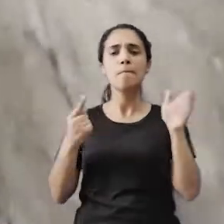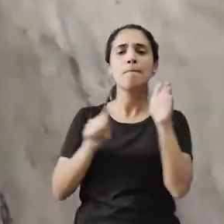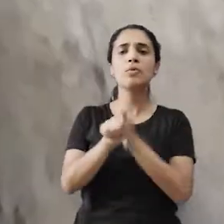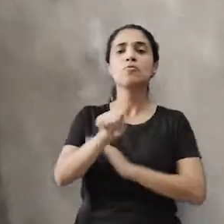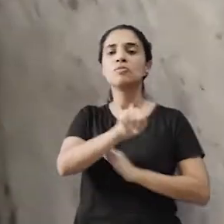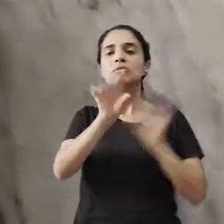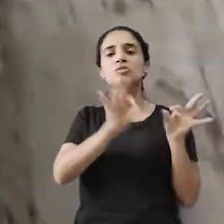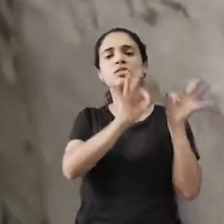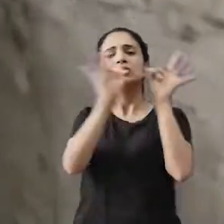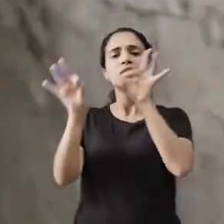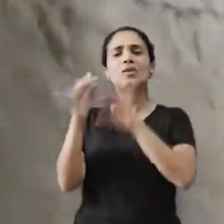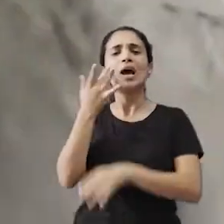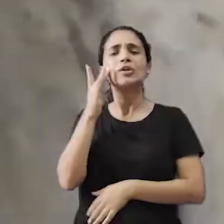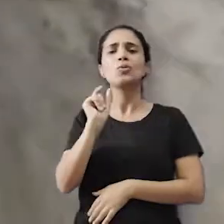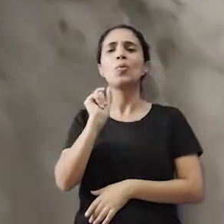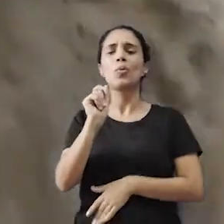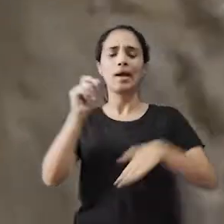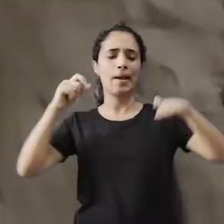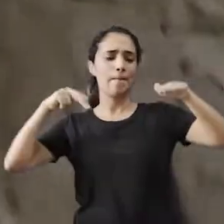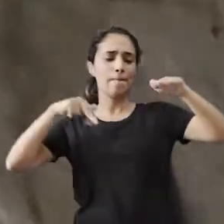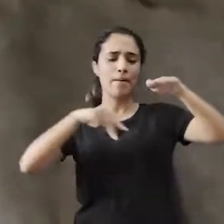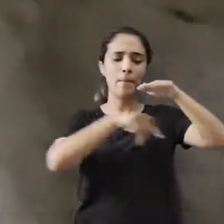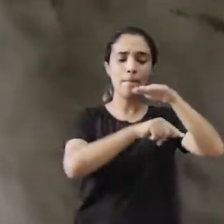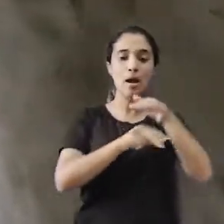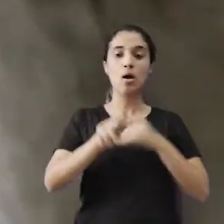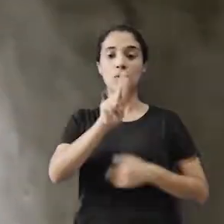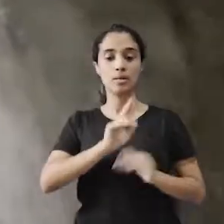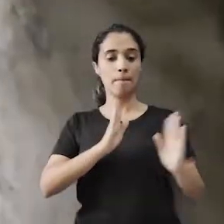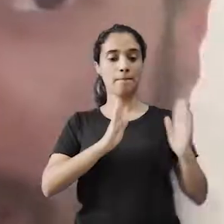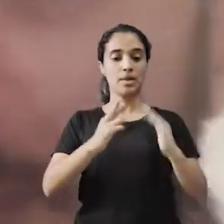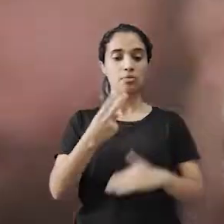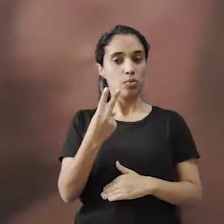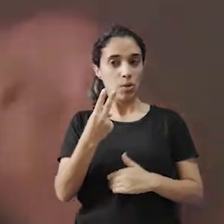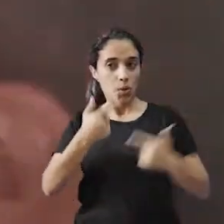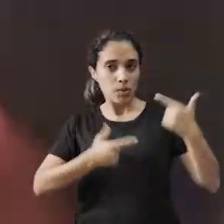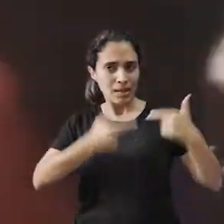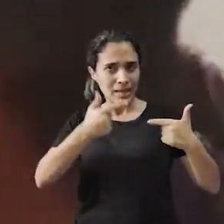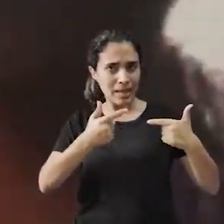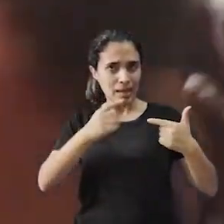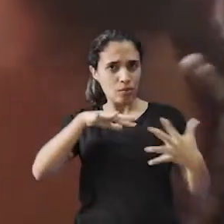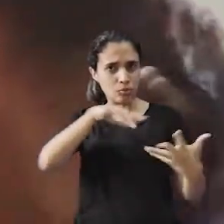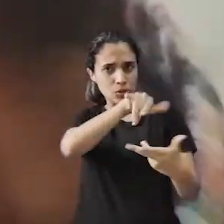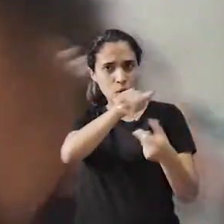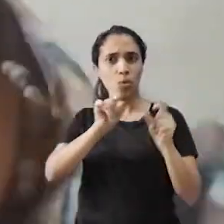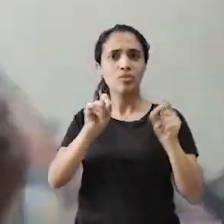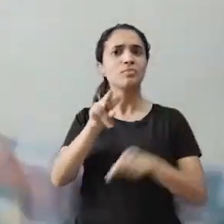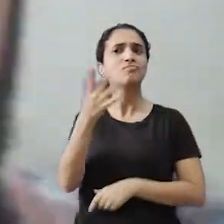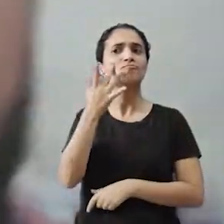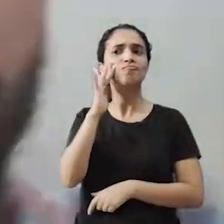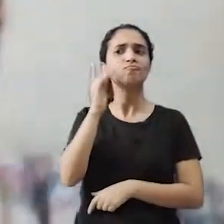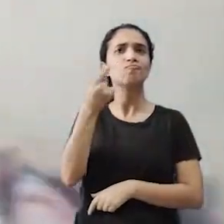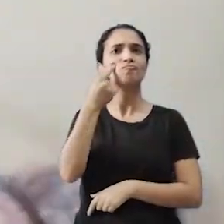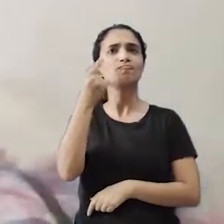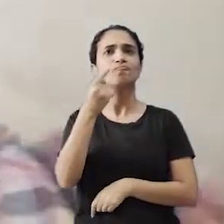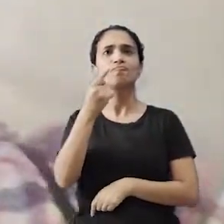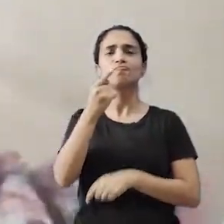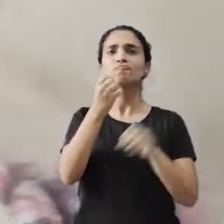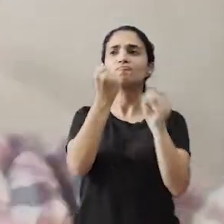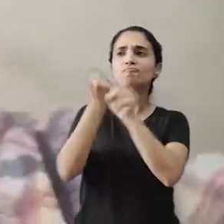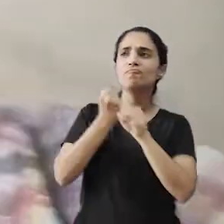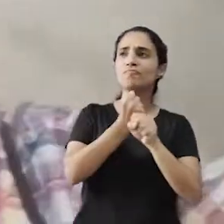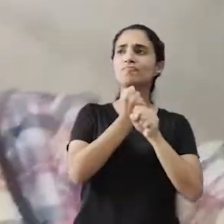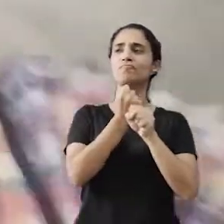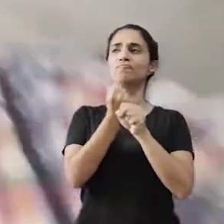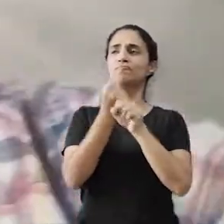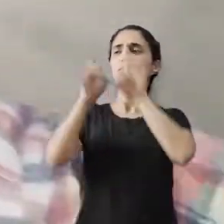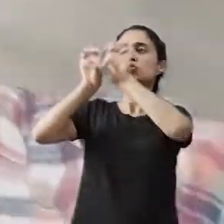vocês acham desses túneis, né, que eles usavam na Segunda Guerra? Acabei de andar pelo... Estou andando aqui